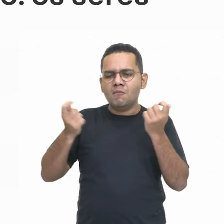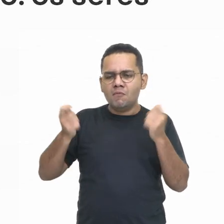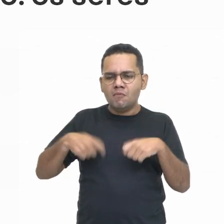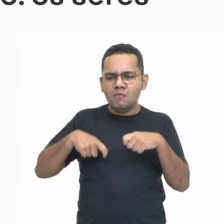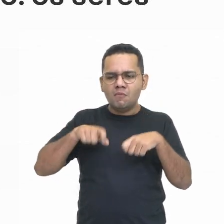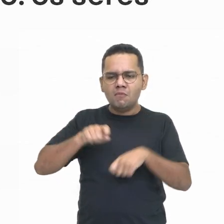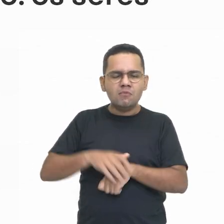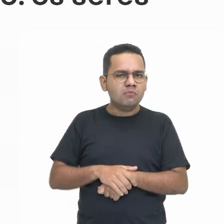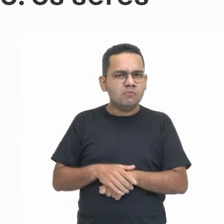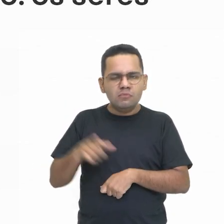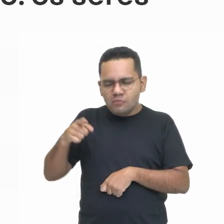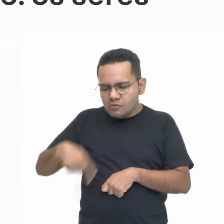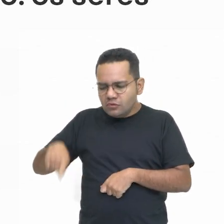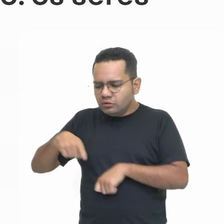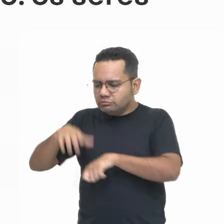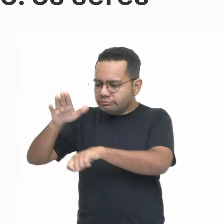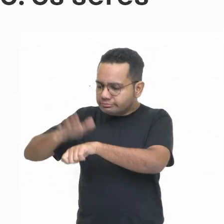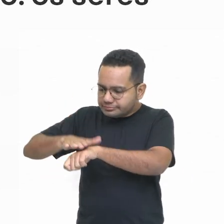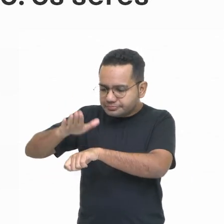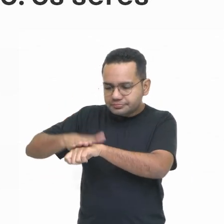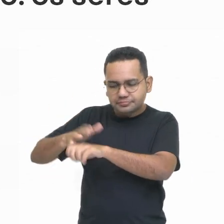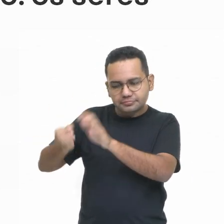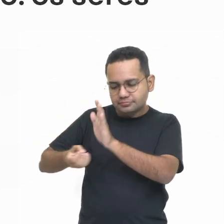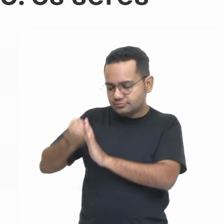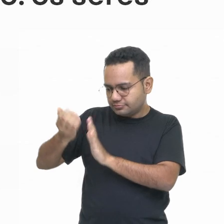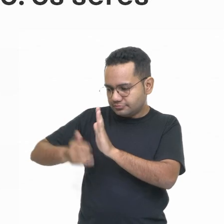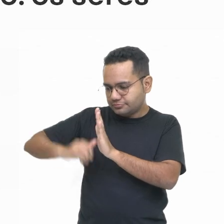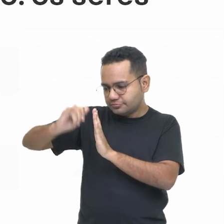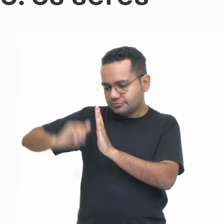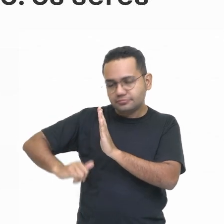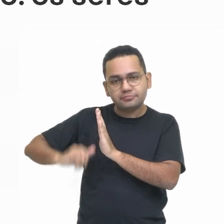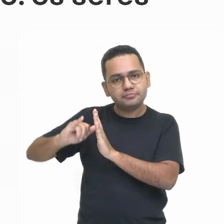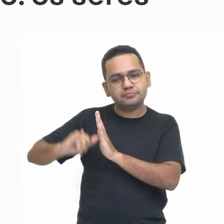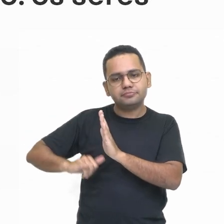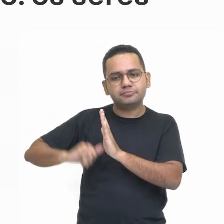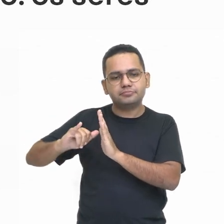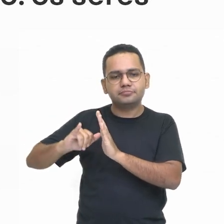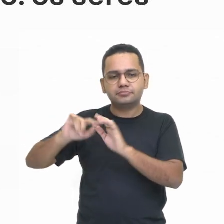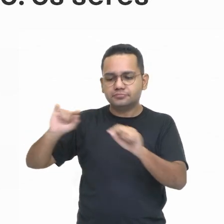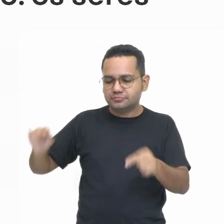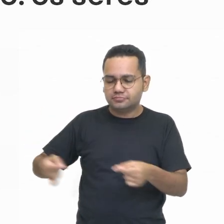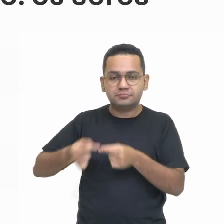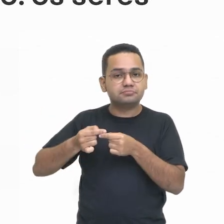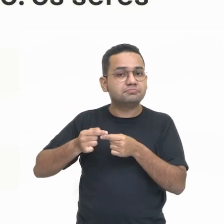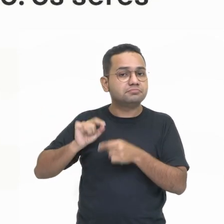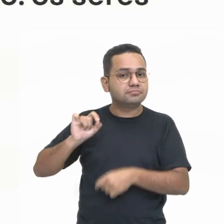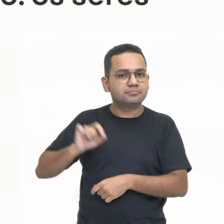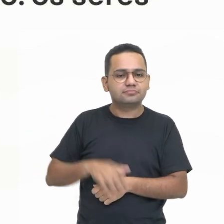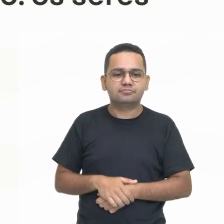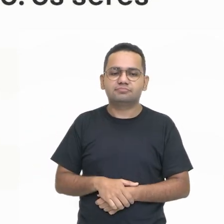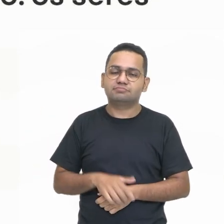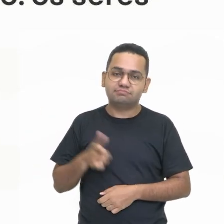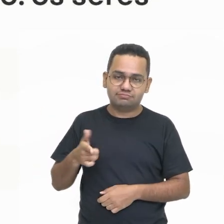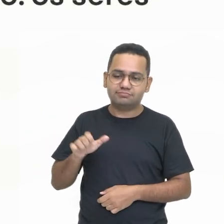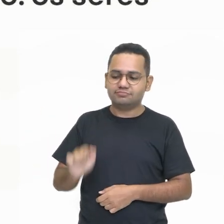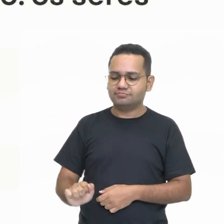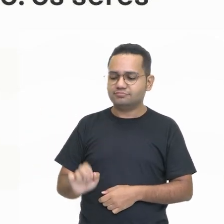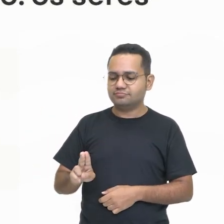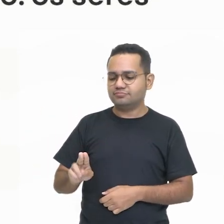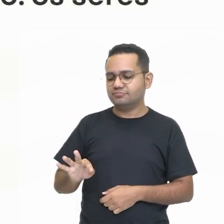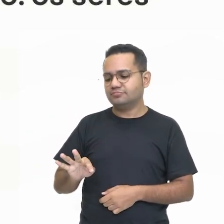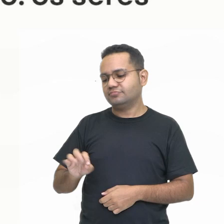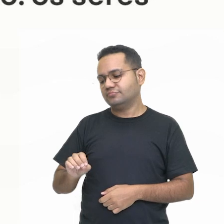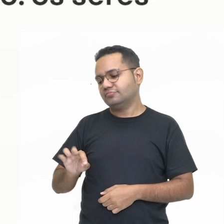de produzir o seu próprio alimento, e foi daí que para eles surgiram os seres